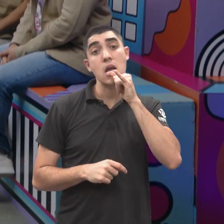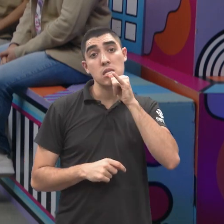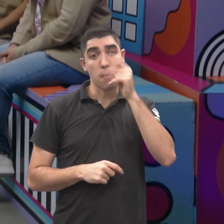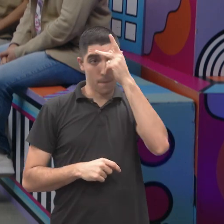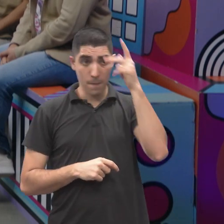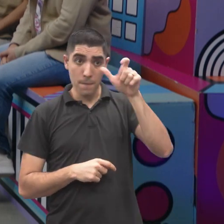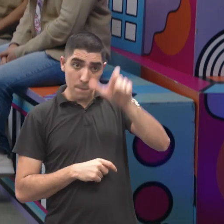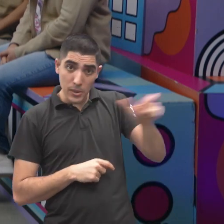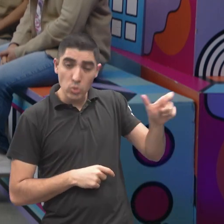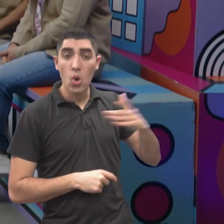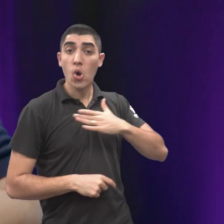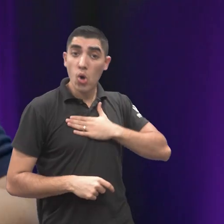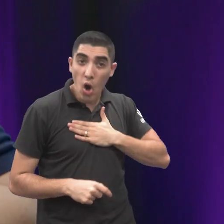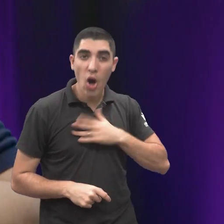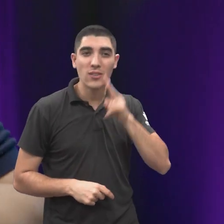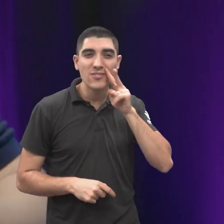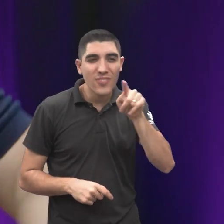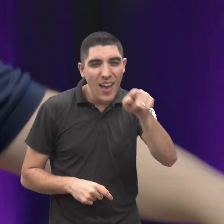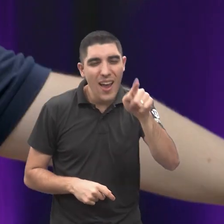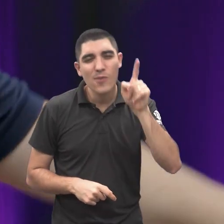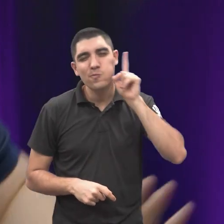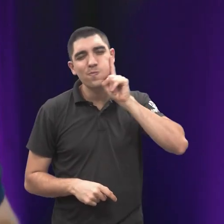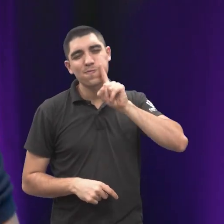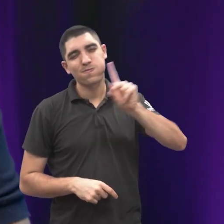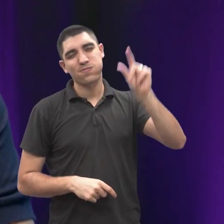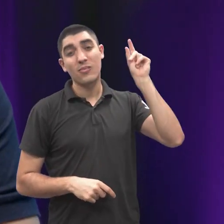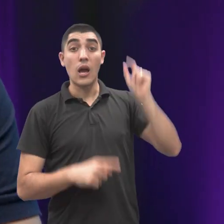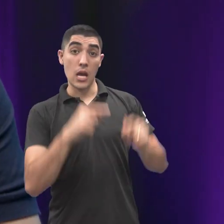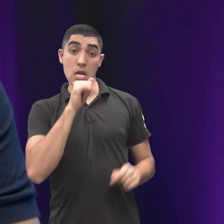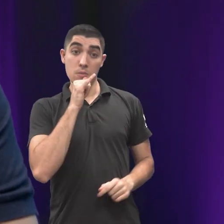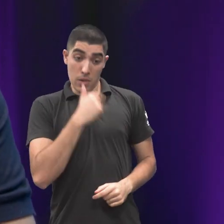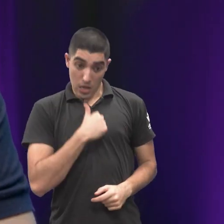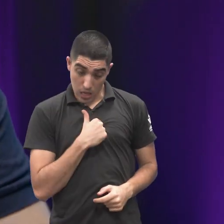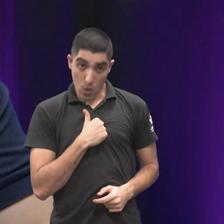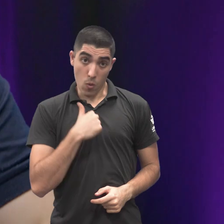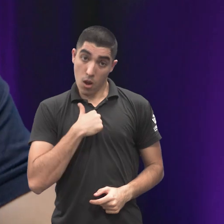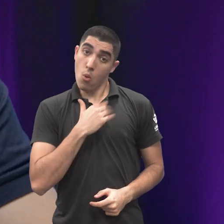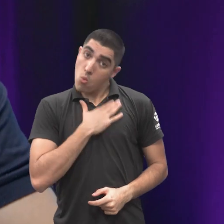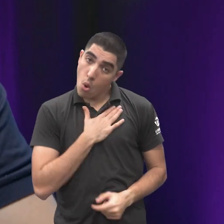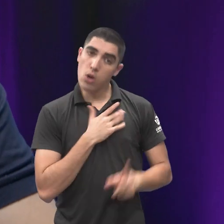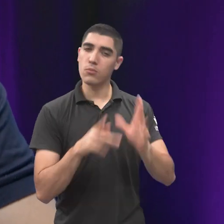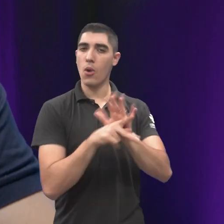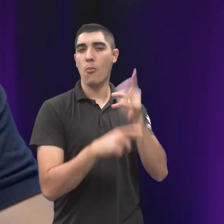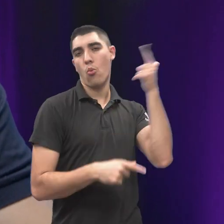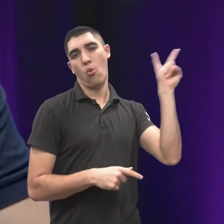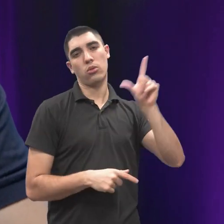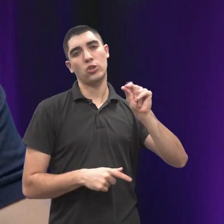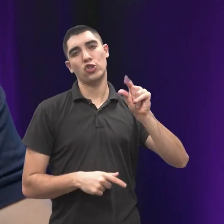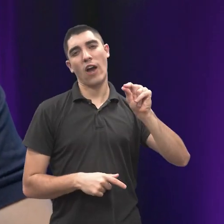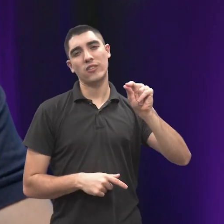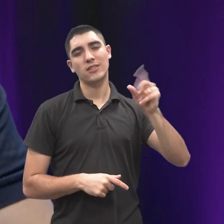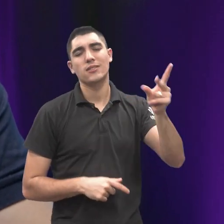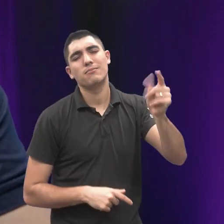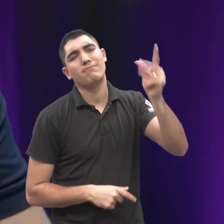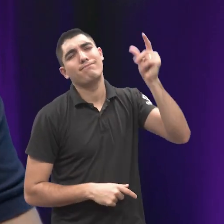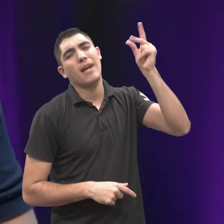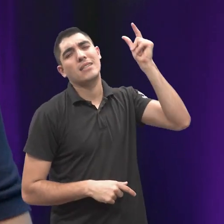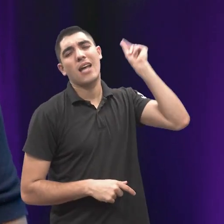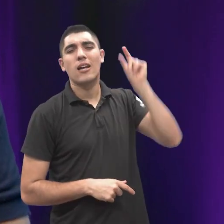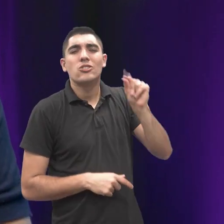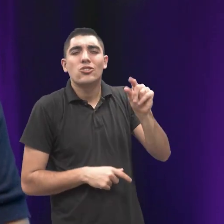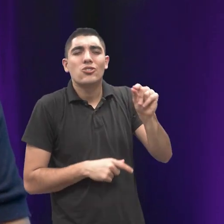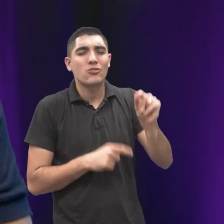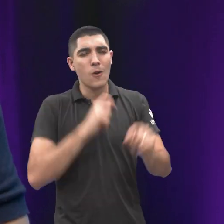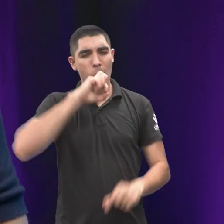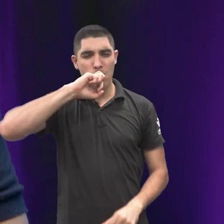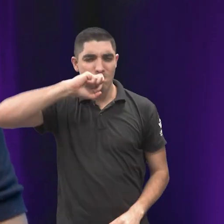antigo mesmo. Eu, pelo menos, eu prefiro o Chaves antigo. Sim. Então, acho que essa questão da inteligência artificial, ela tem que ser